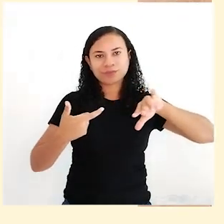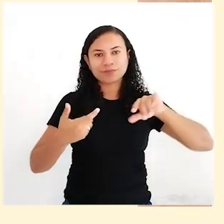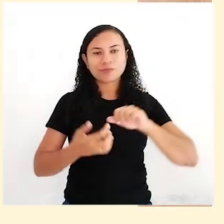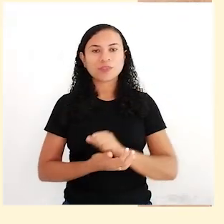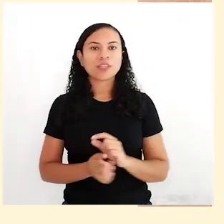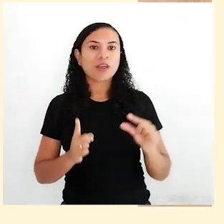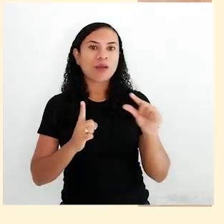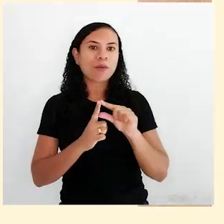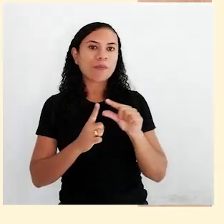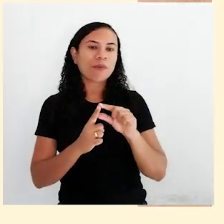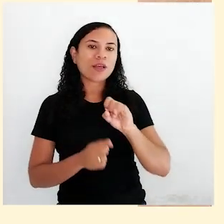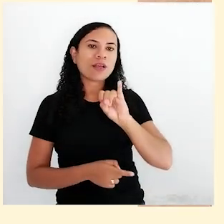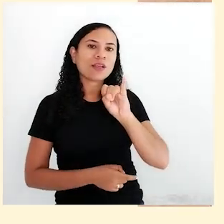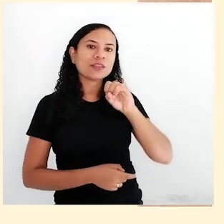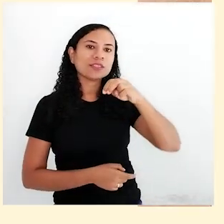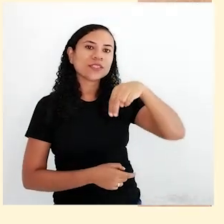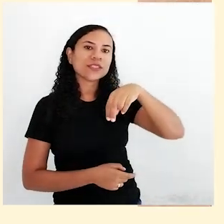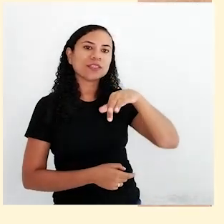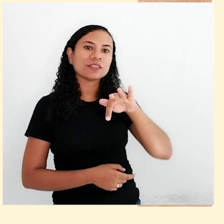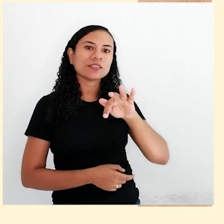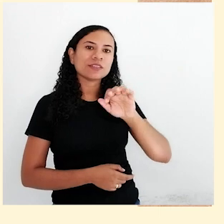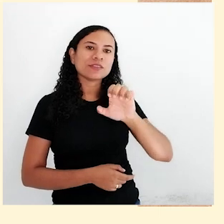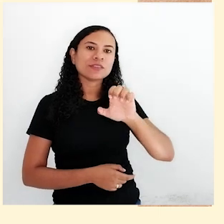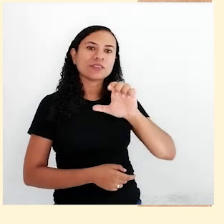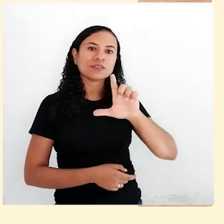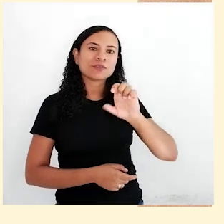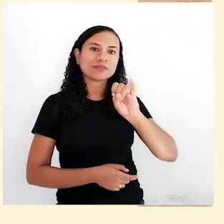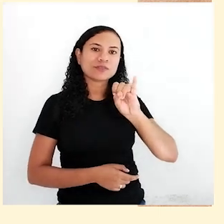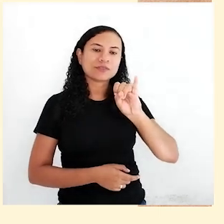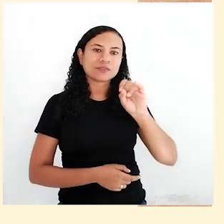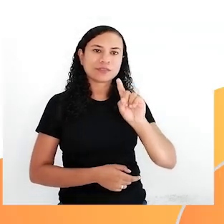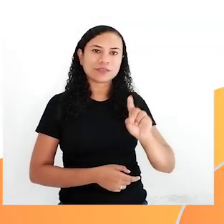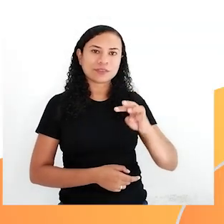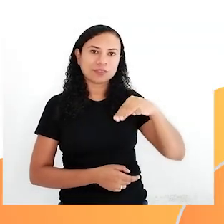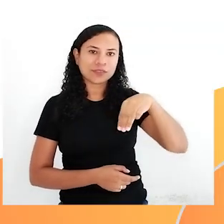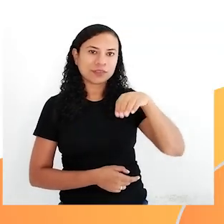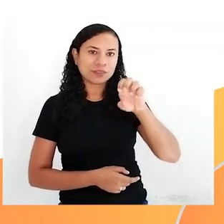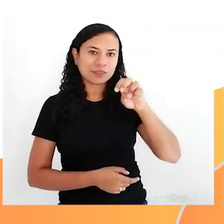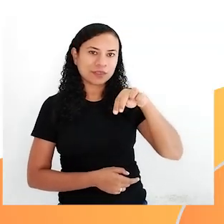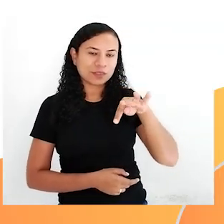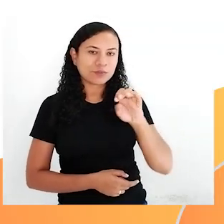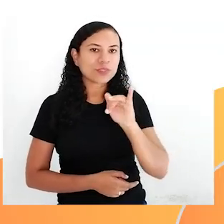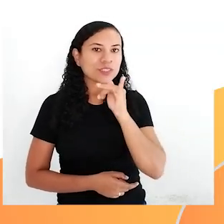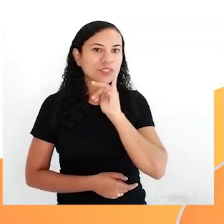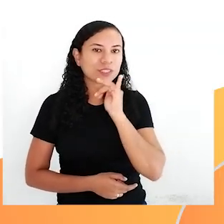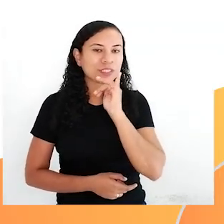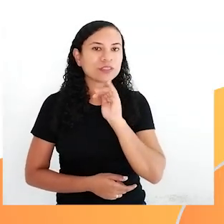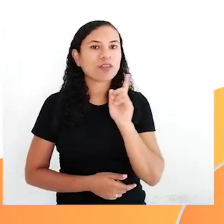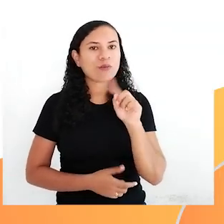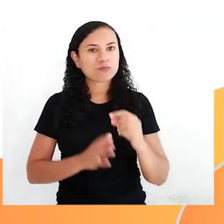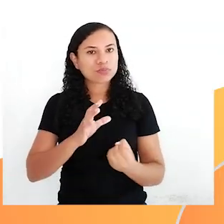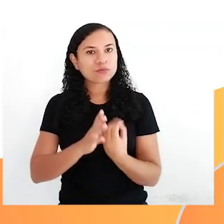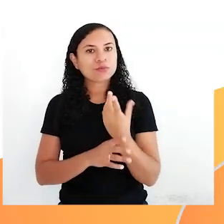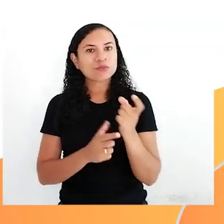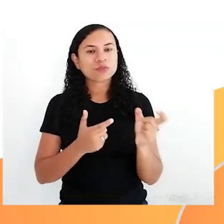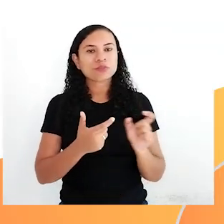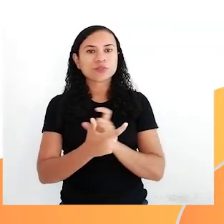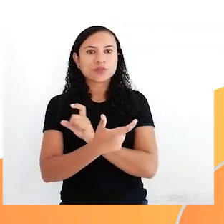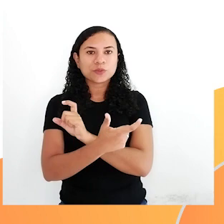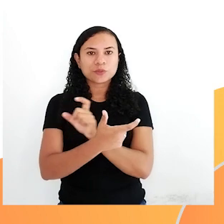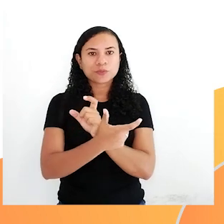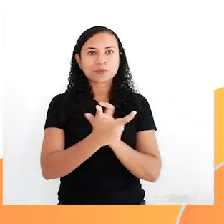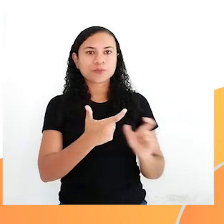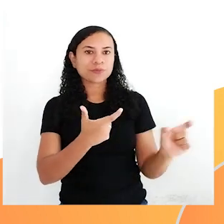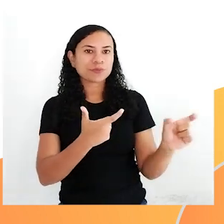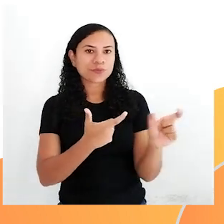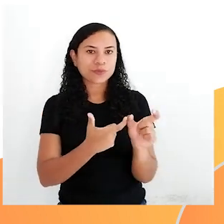infelizmente, por exemplo, foi formada a partir do acréscimo do radical in e do sufixo mente ao radical